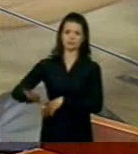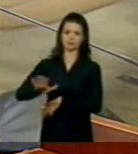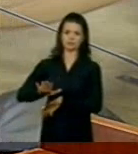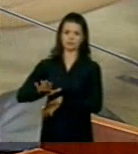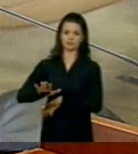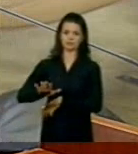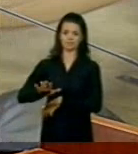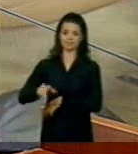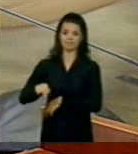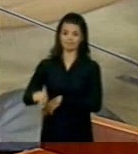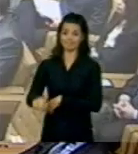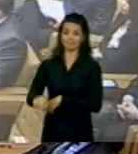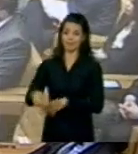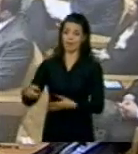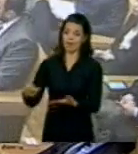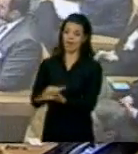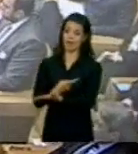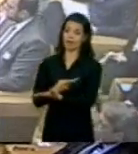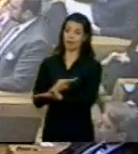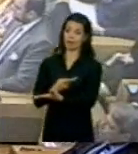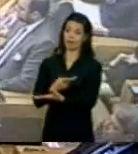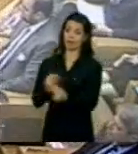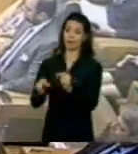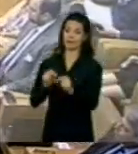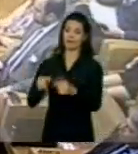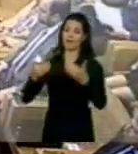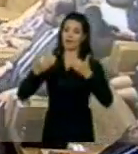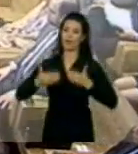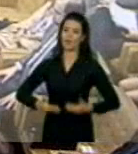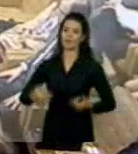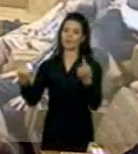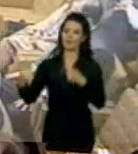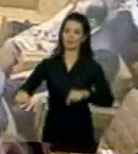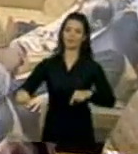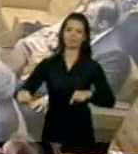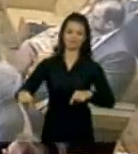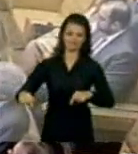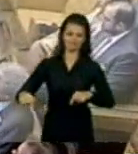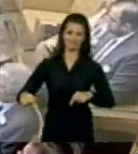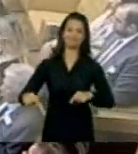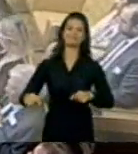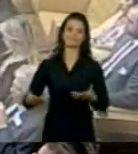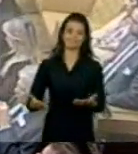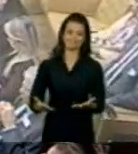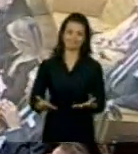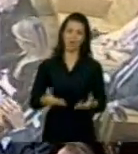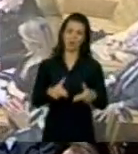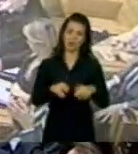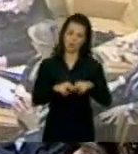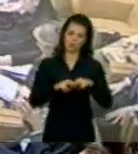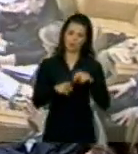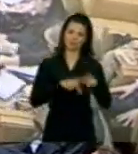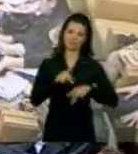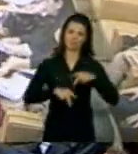espera comportam-se de maneira absolutamente incompatível e indigna com o mistério que